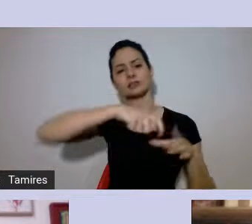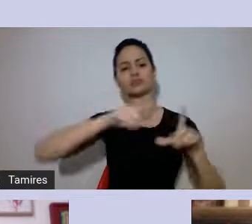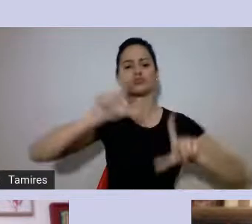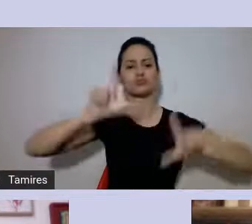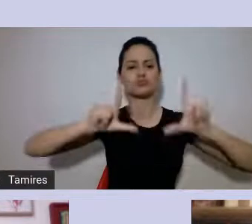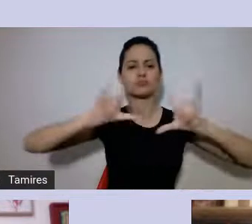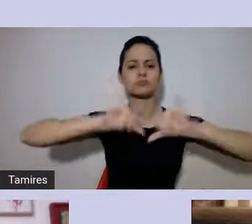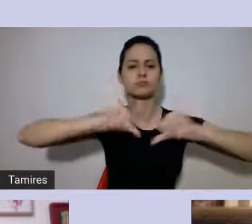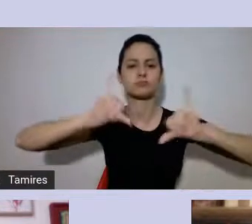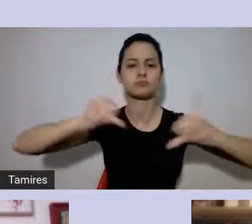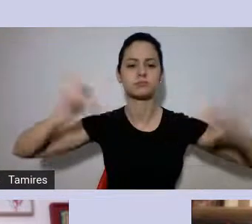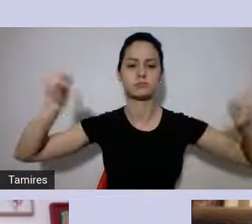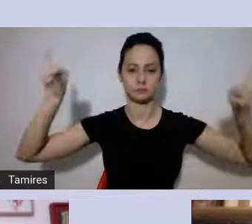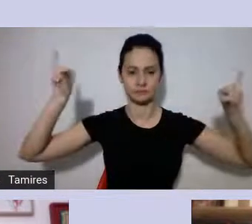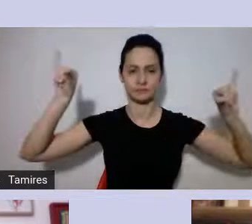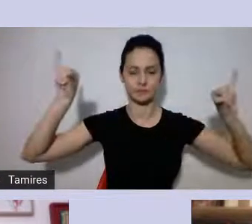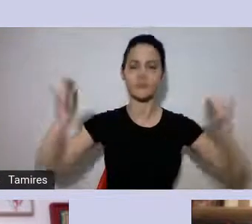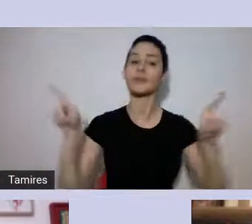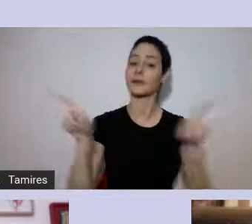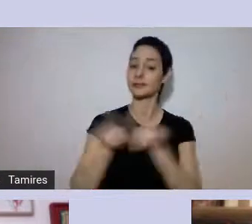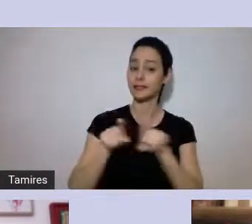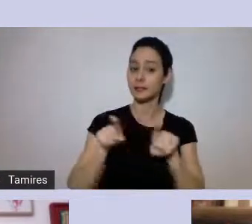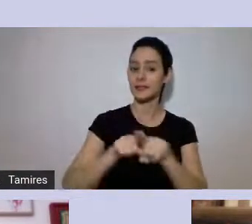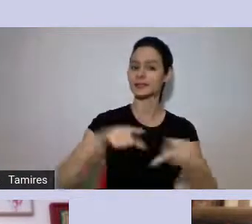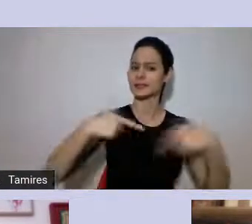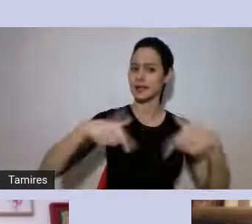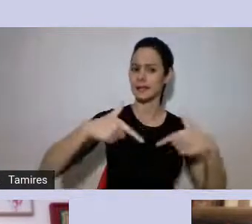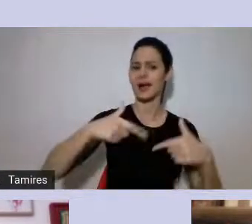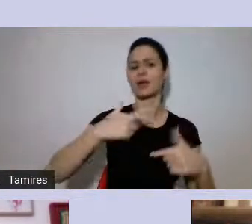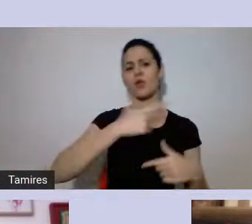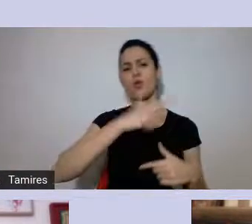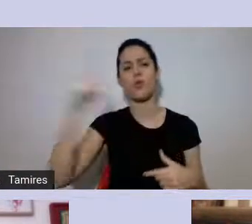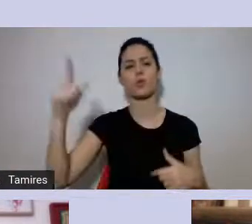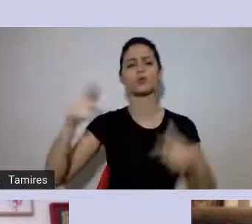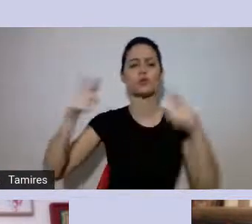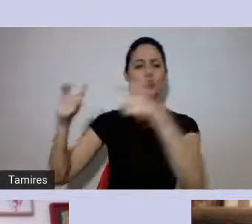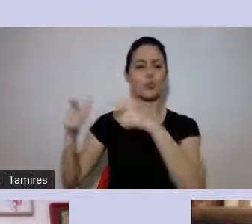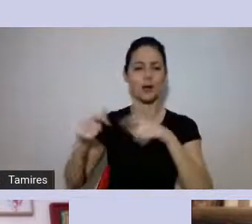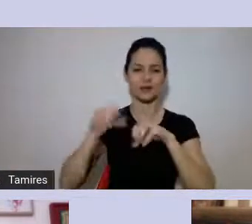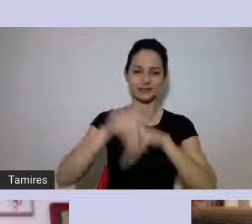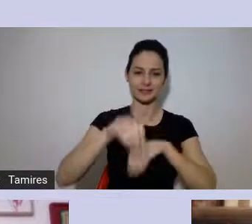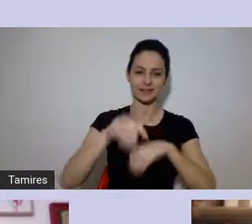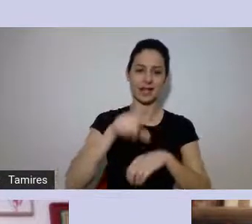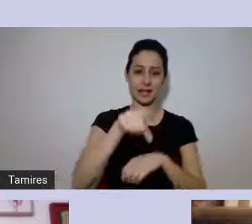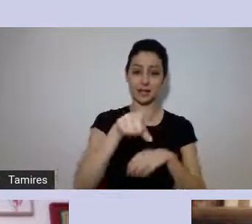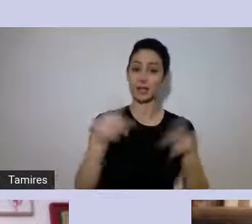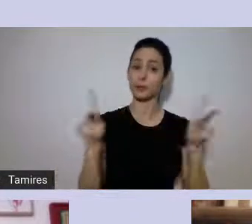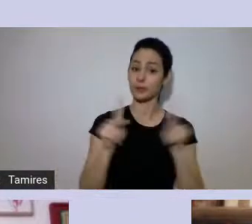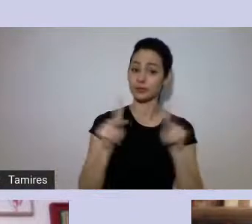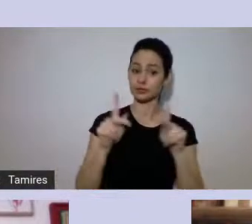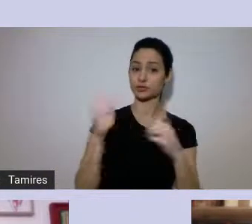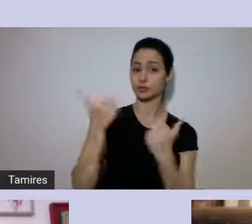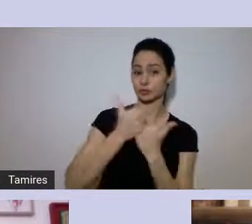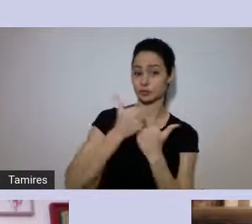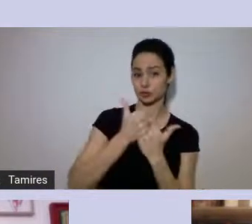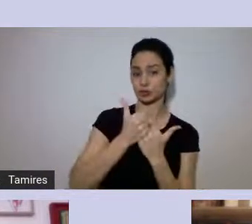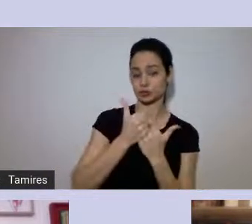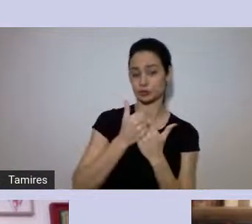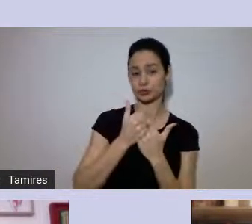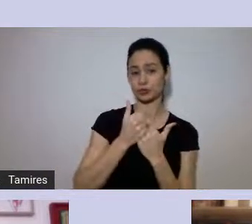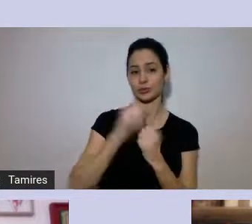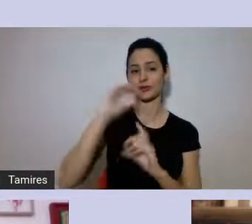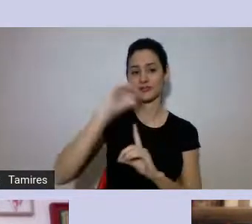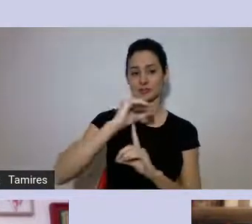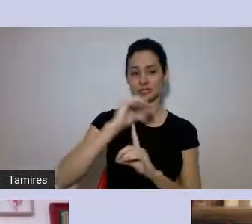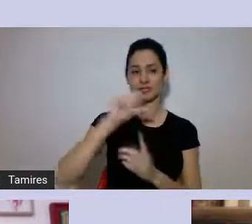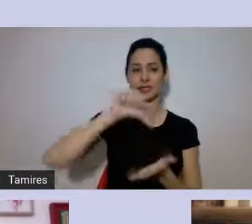Além disso, atua em outras unidades de ensino, porque o Simval, ele é professor substituto, né, no IFMG